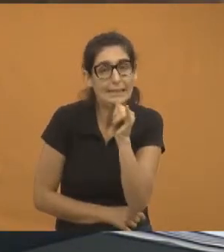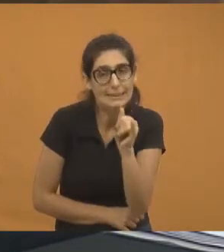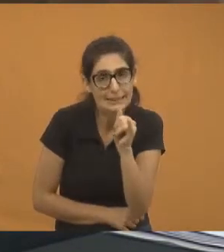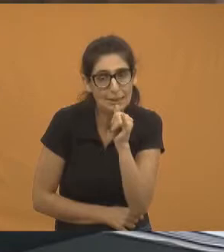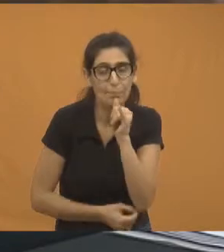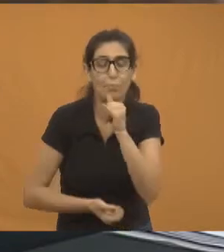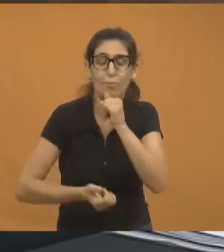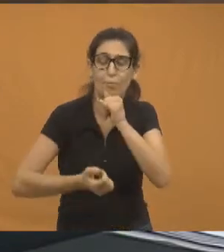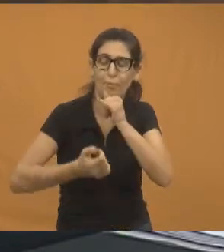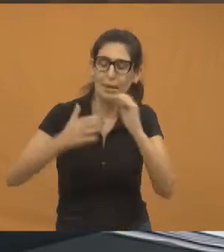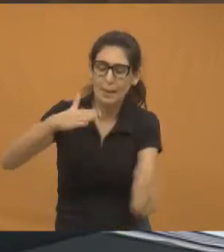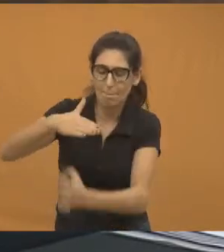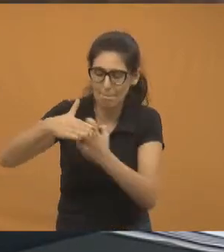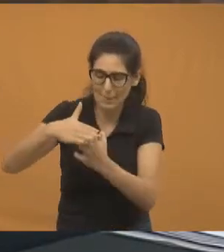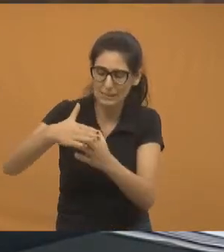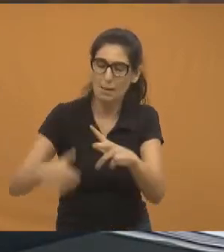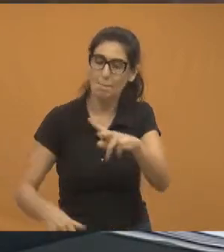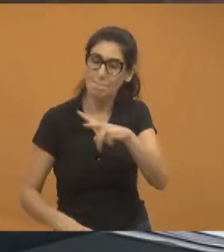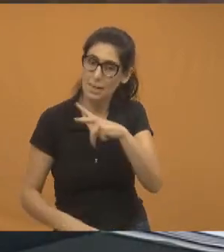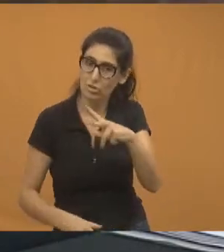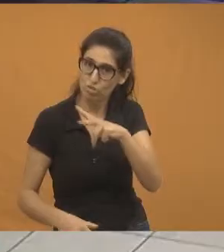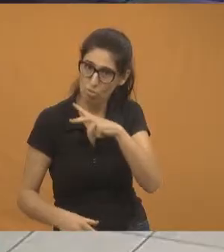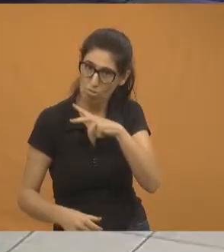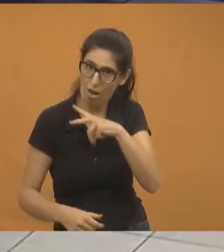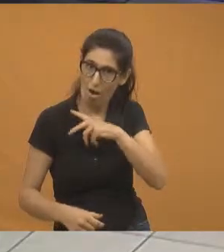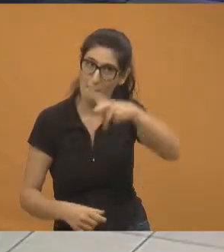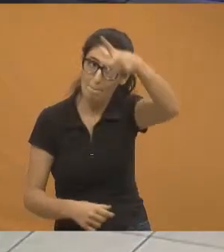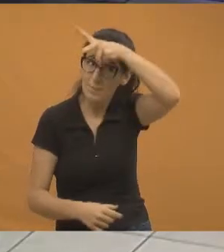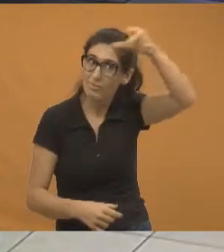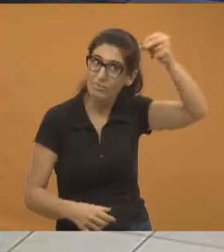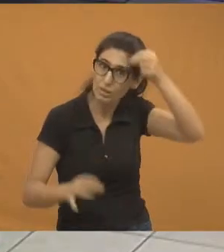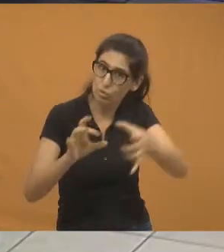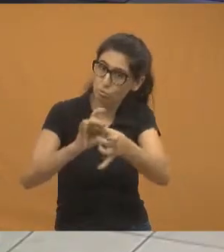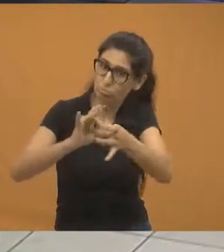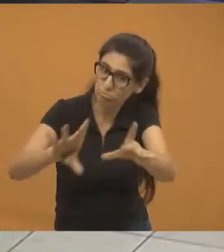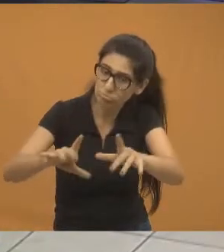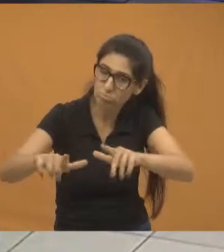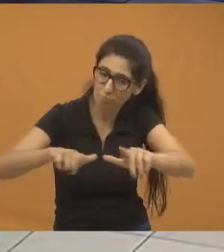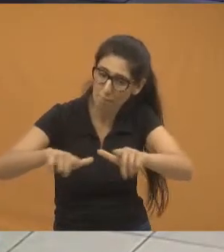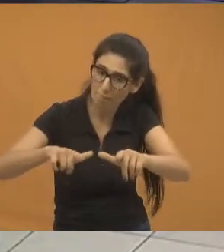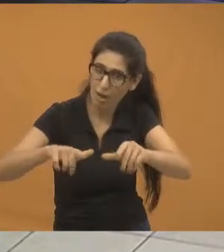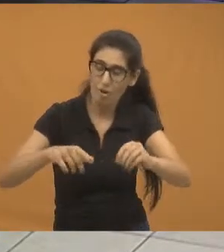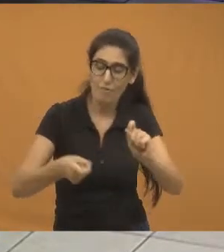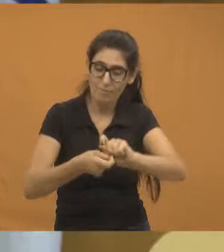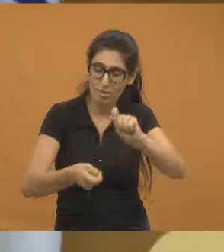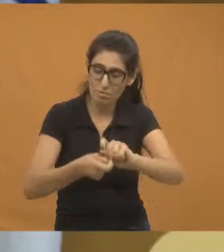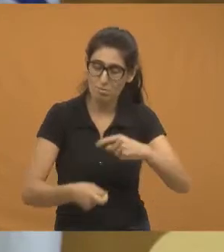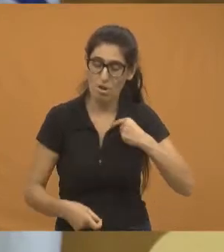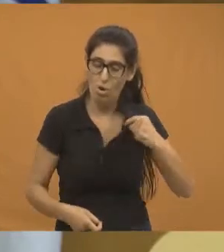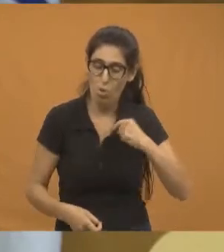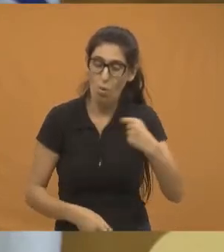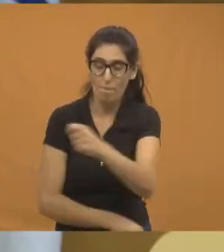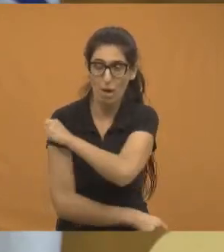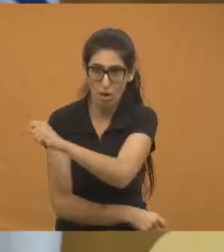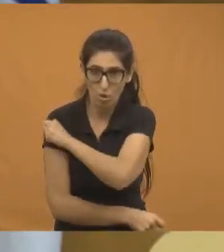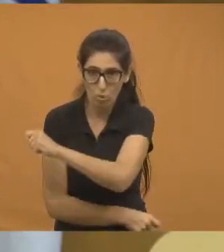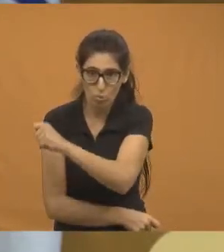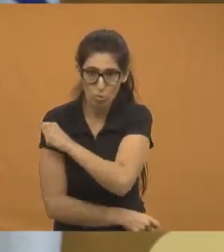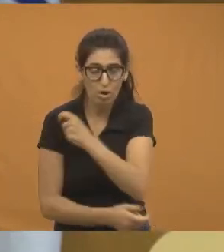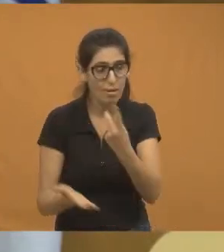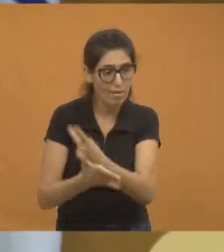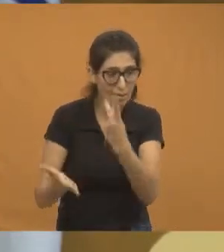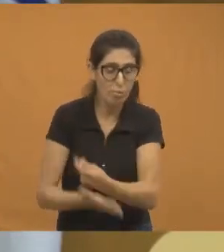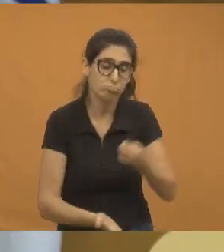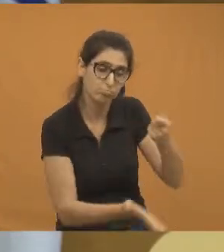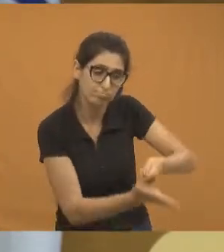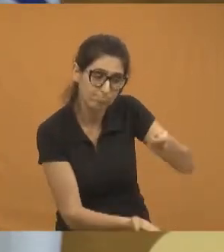exatamente obrigado pela contribuição então o que a gente entende de seguinte se houve erro do fornecedor que se cobre se